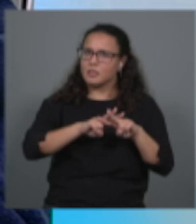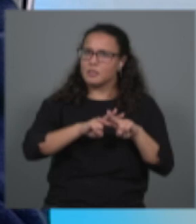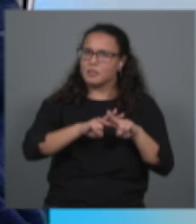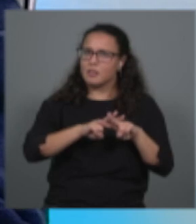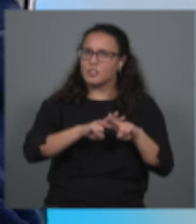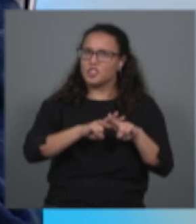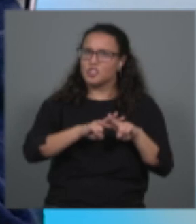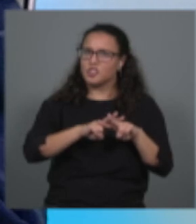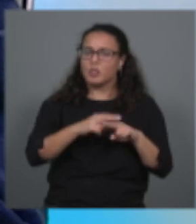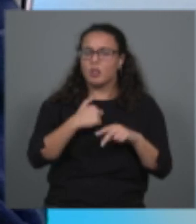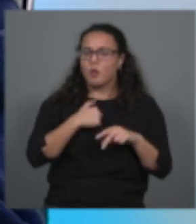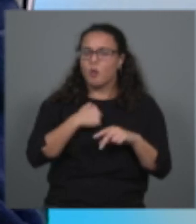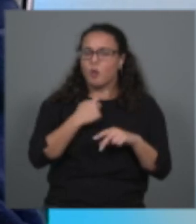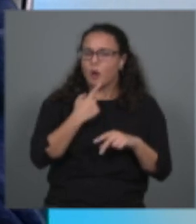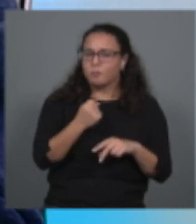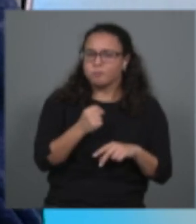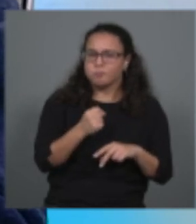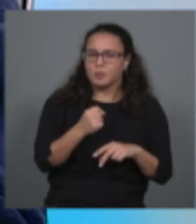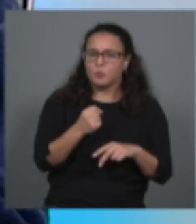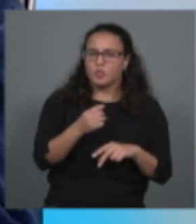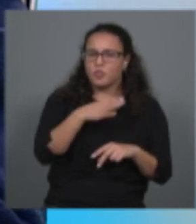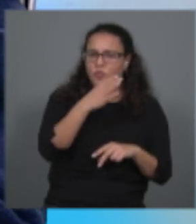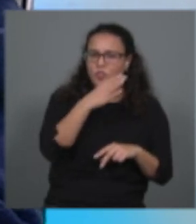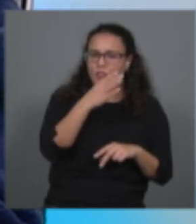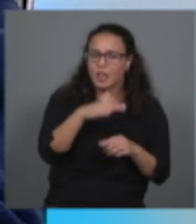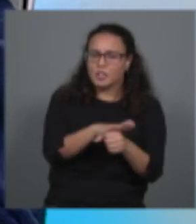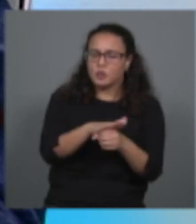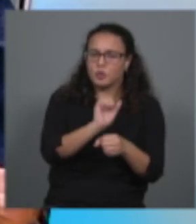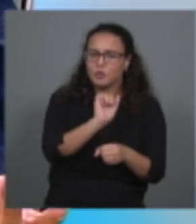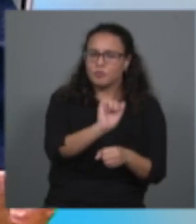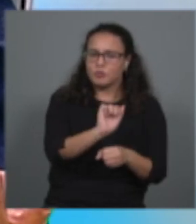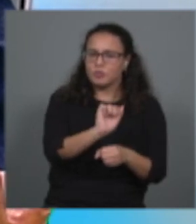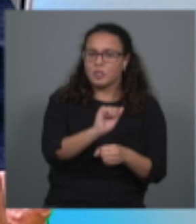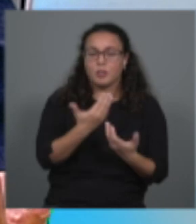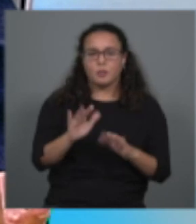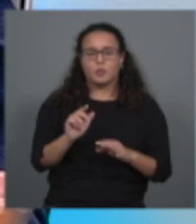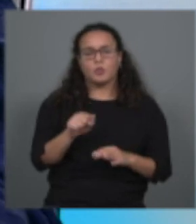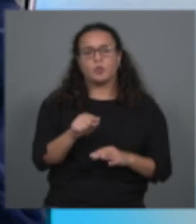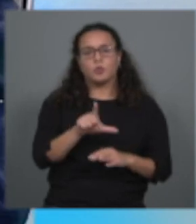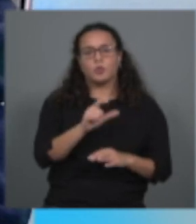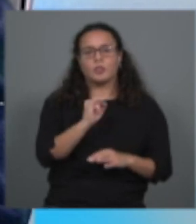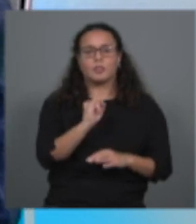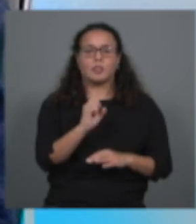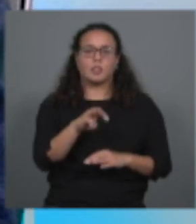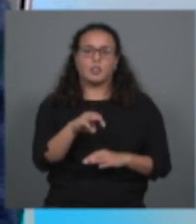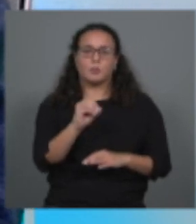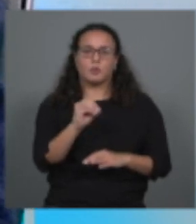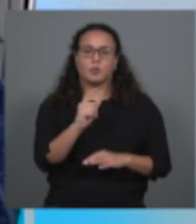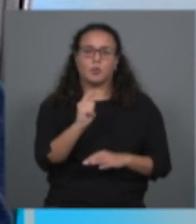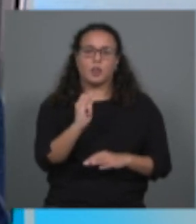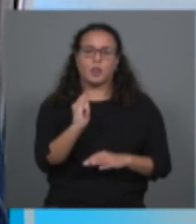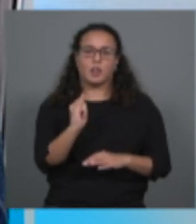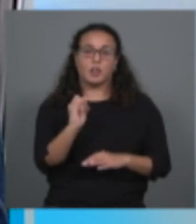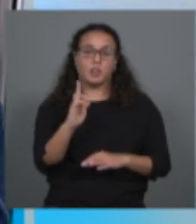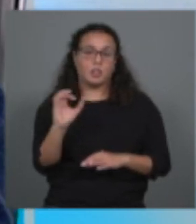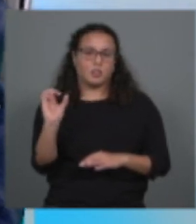muito dessa experiência, mas a relação dele com os presos, não só no Limoeiro, mas em qualquer sítio onde ele fosse, que